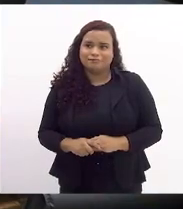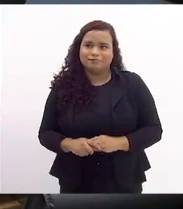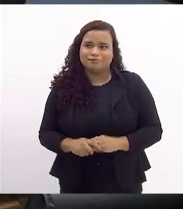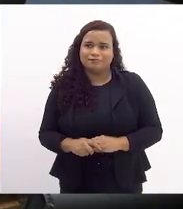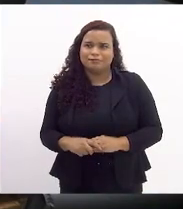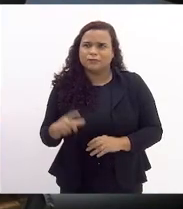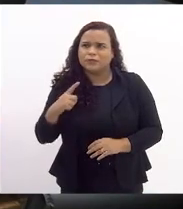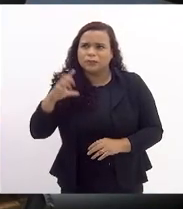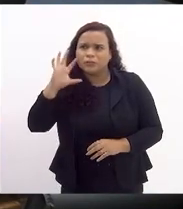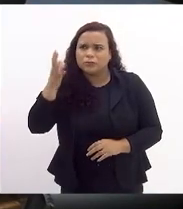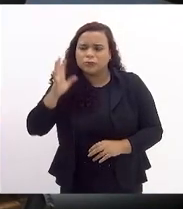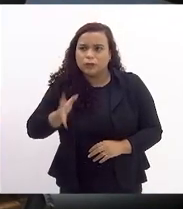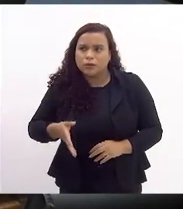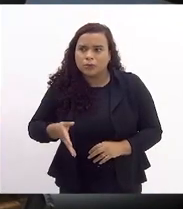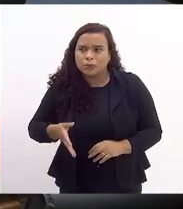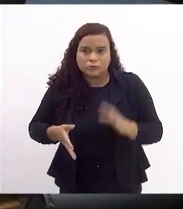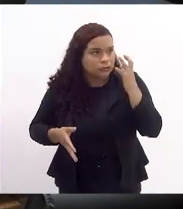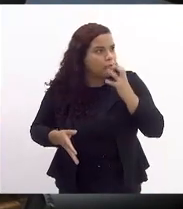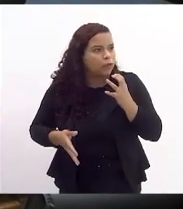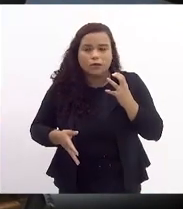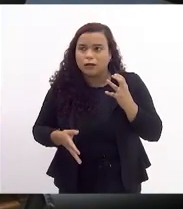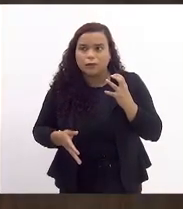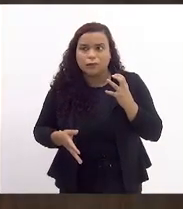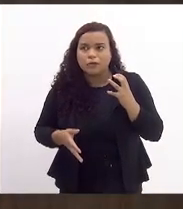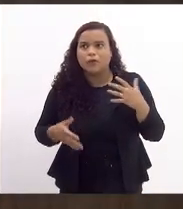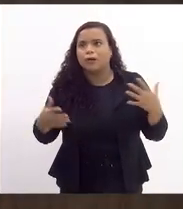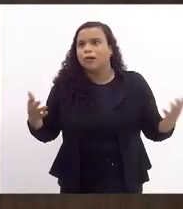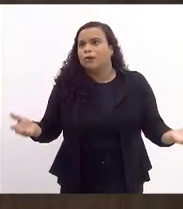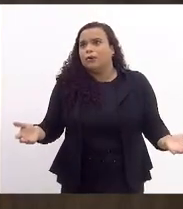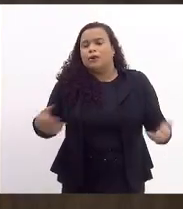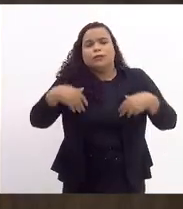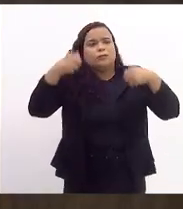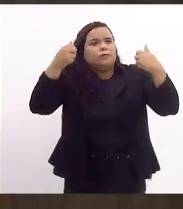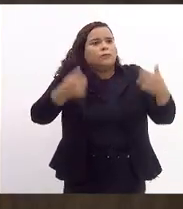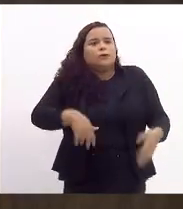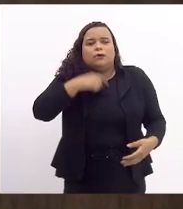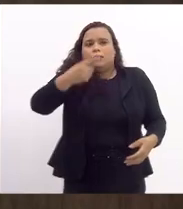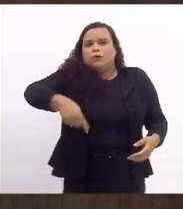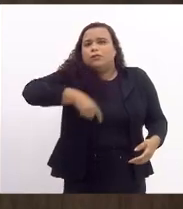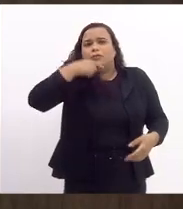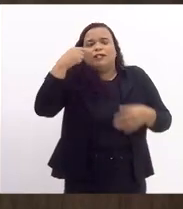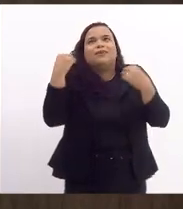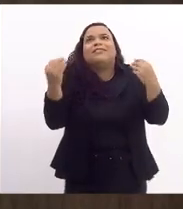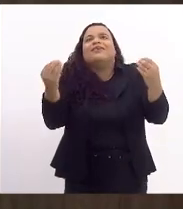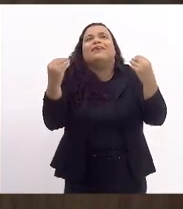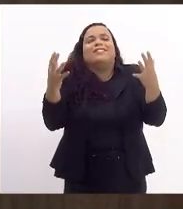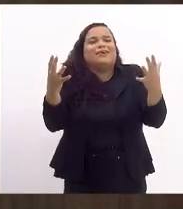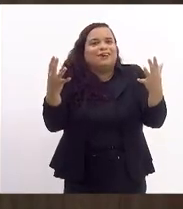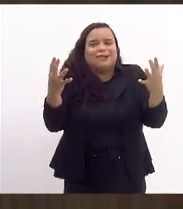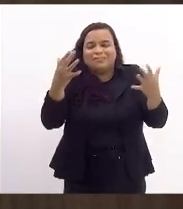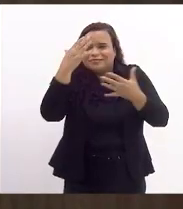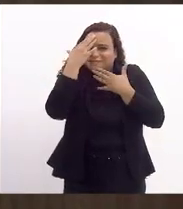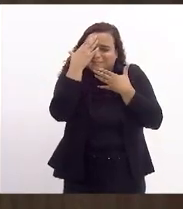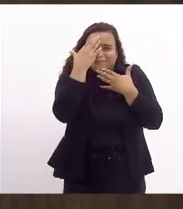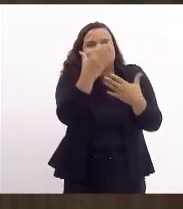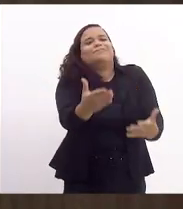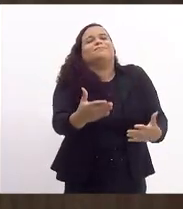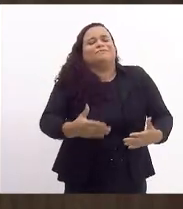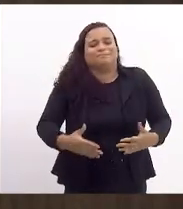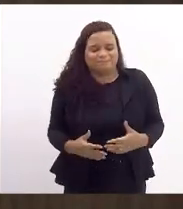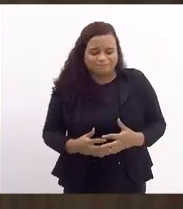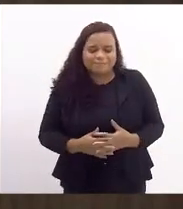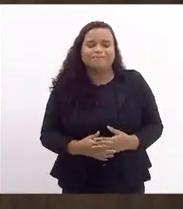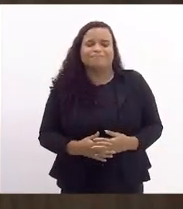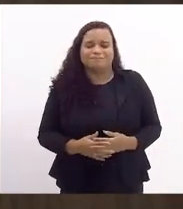o presidente o senhor não tem palavras eu não tenho palavras para agradecer